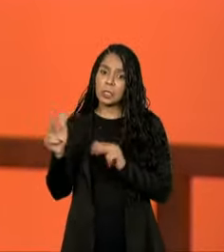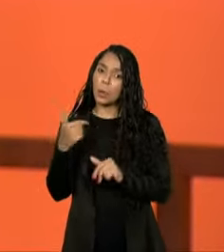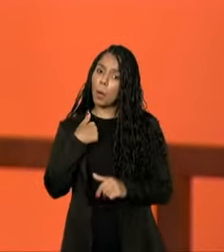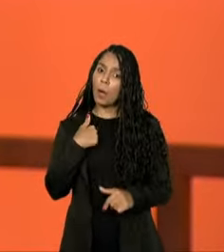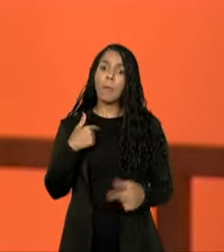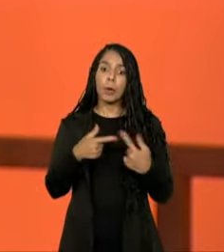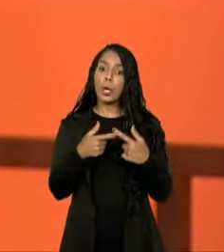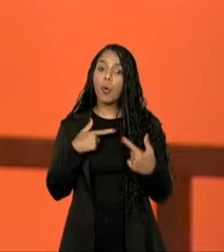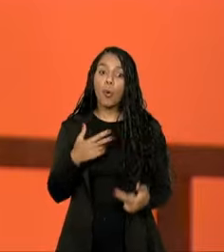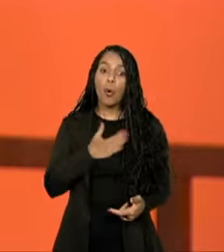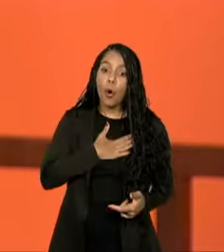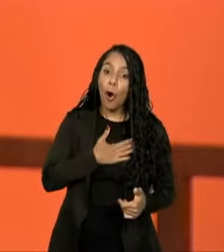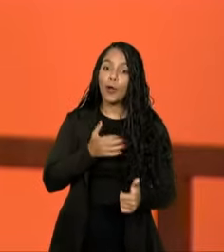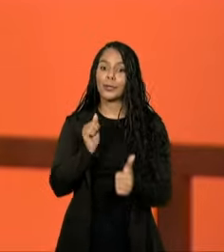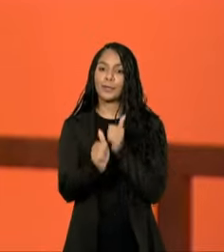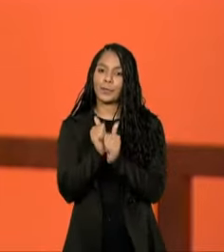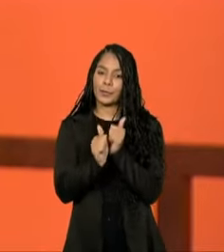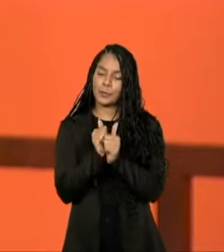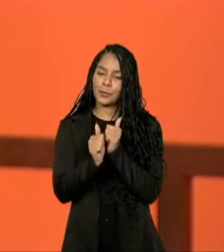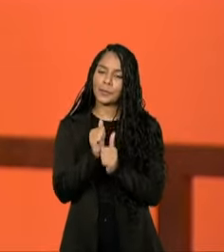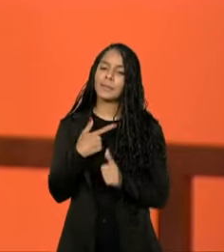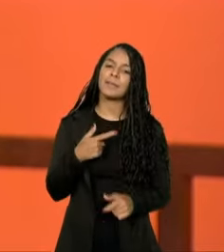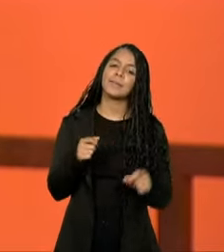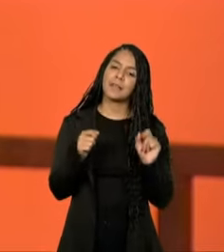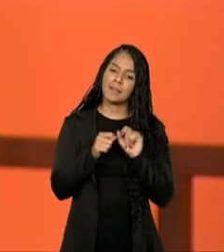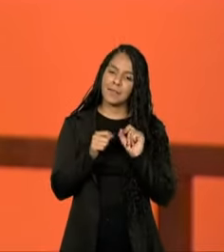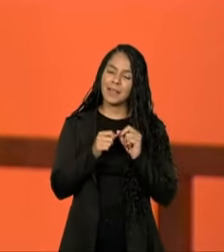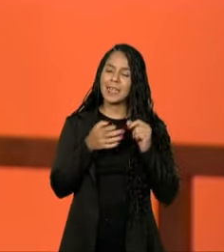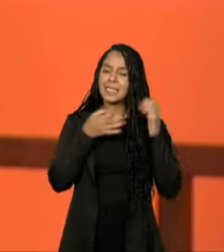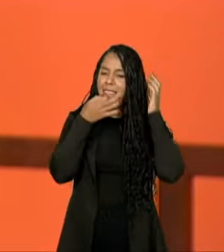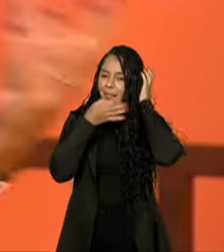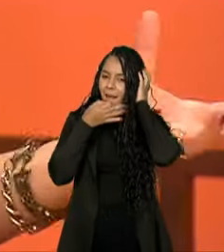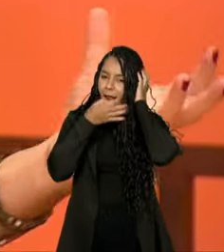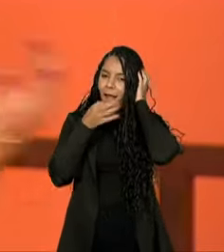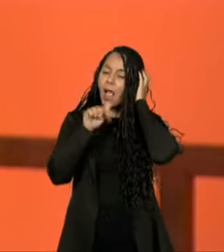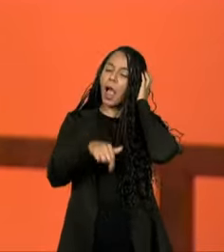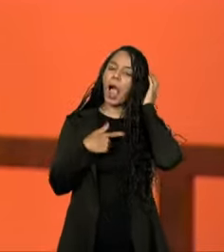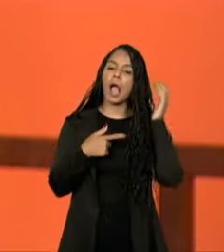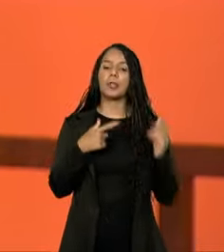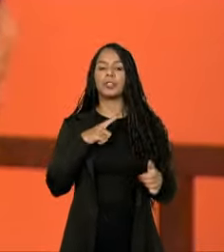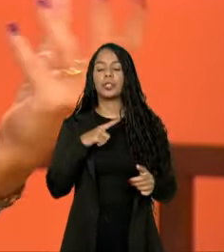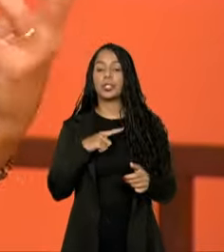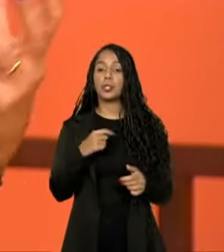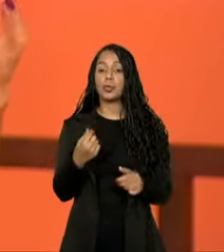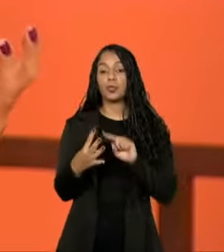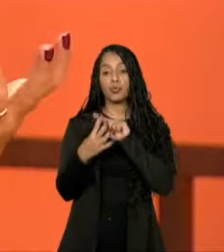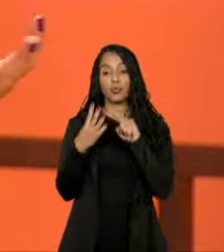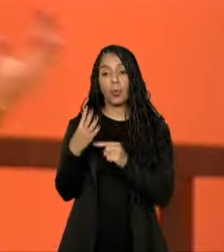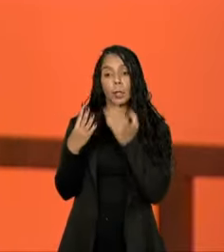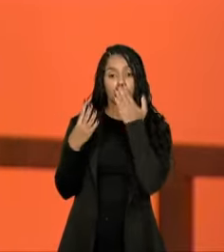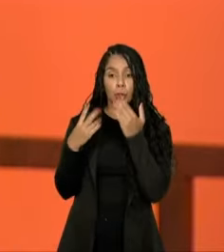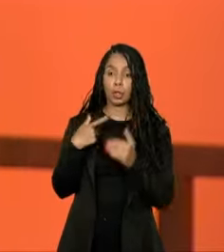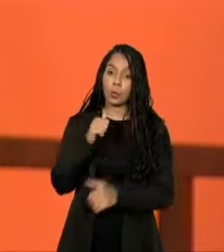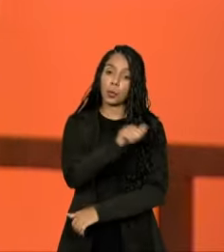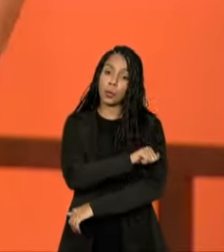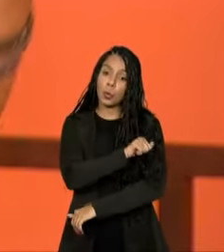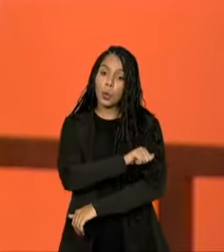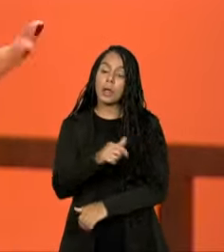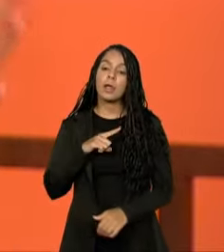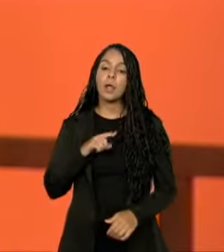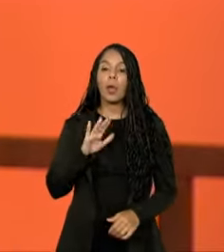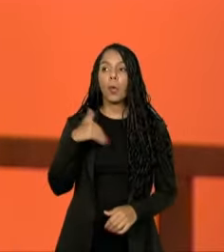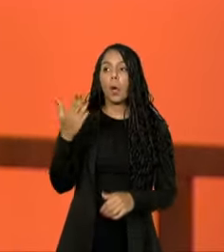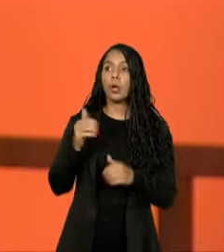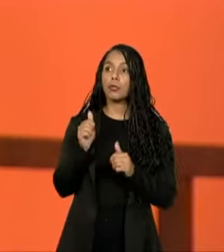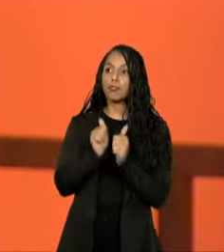me empolga, né? Assim, então eu fazia rádio aqui, uma rádio que cobria os quatro do Rio. Então... A gente tinha muito isso quando vai jogar com os